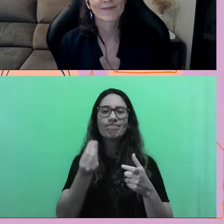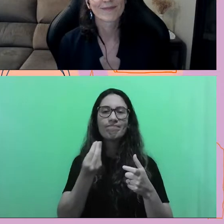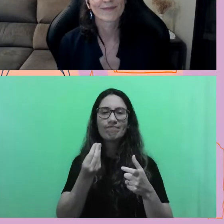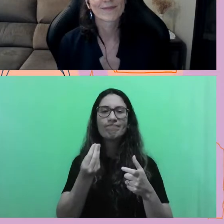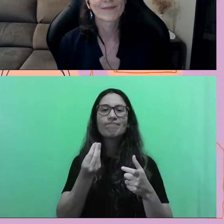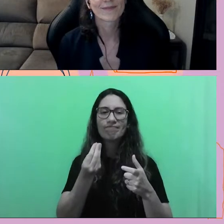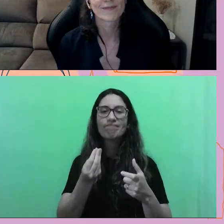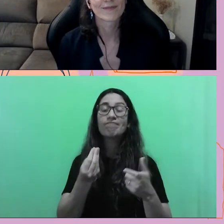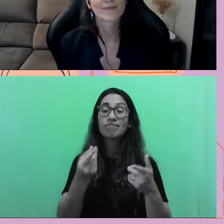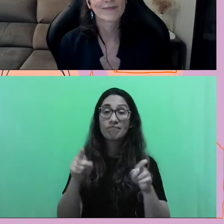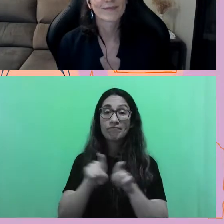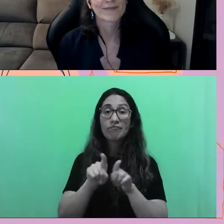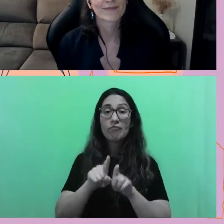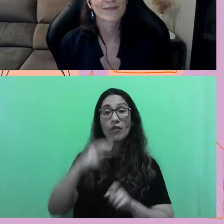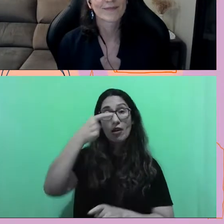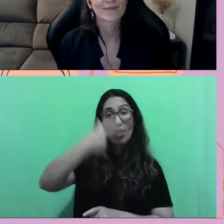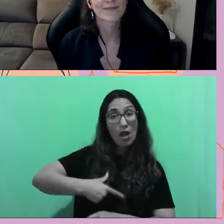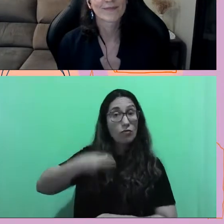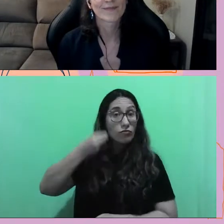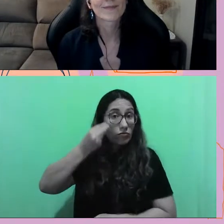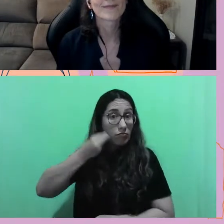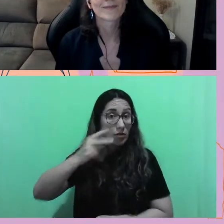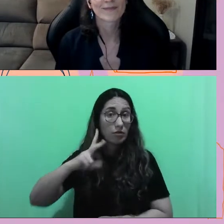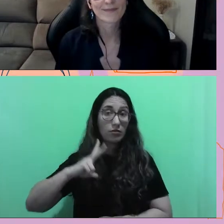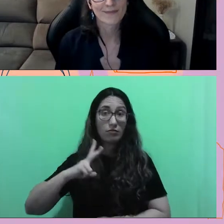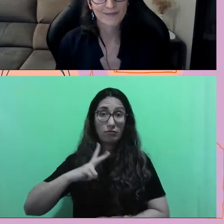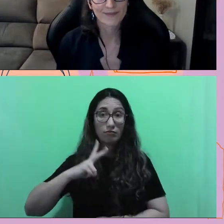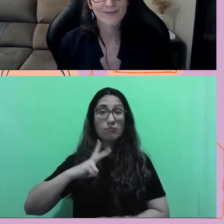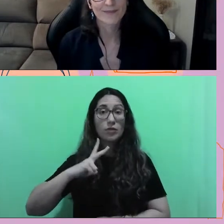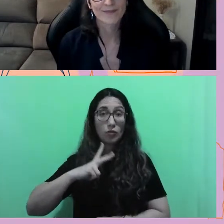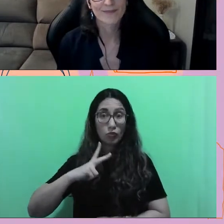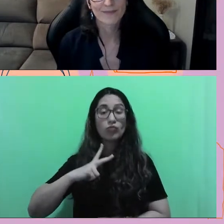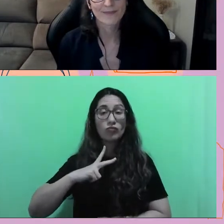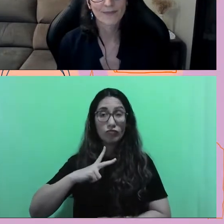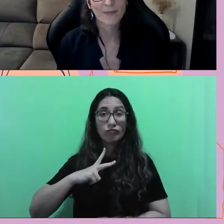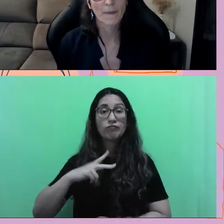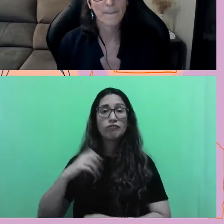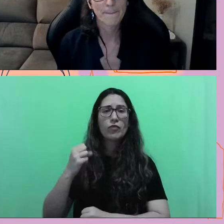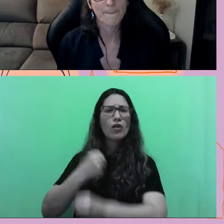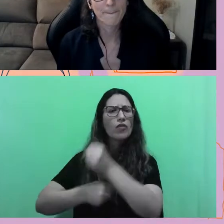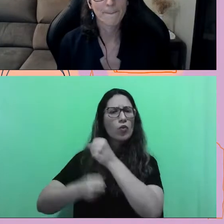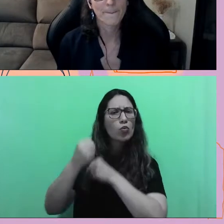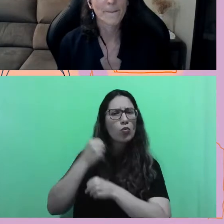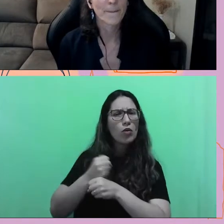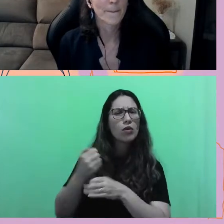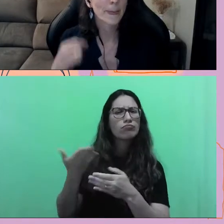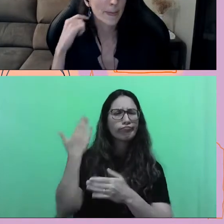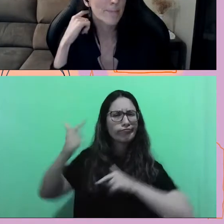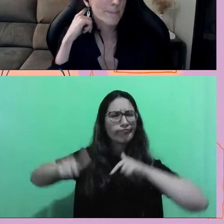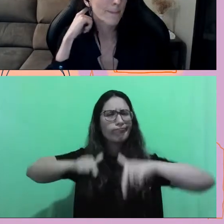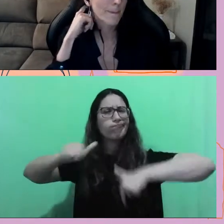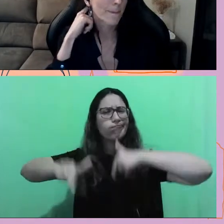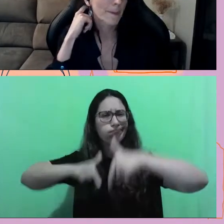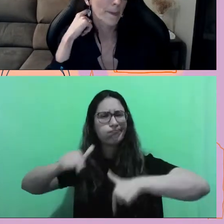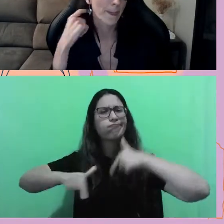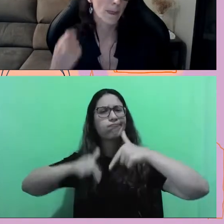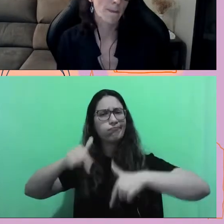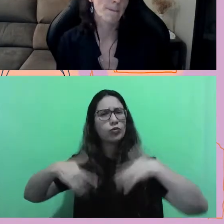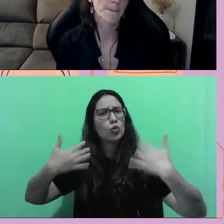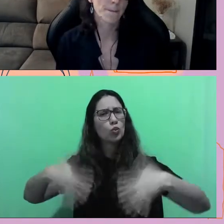excesso. Uma experiência pessoal, assim, teve um ano que eu estava trabalhando muito